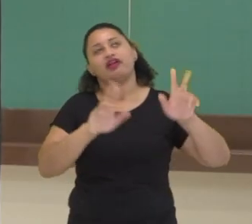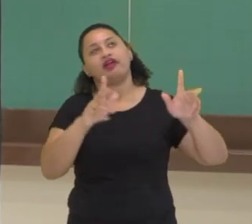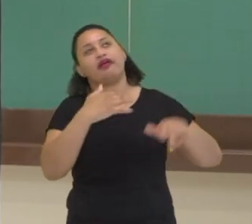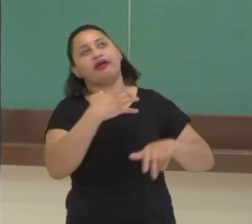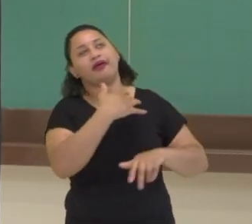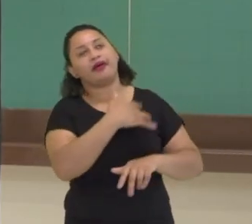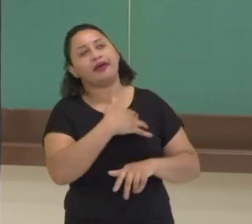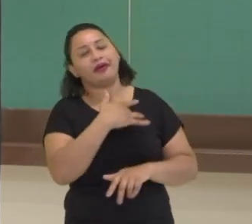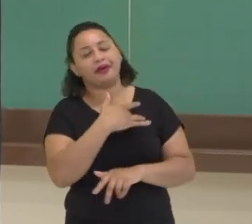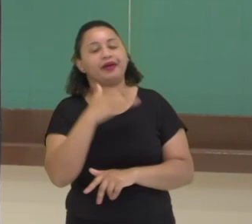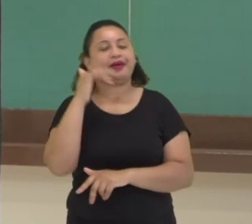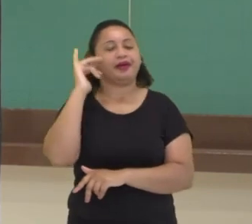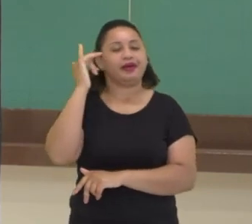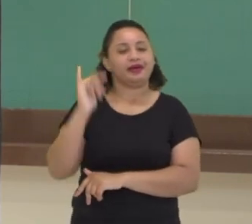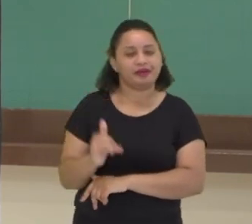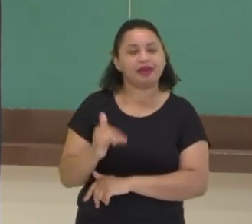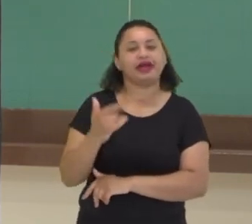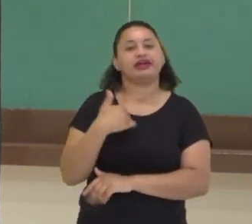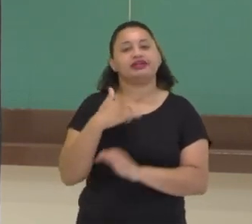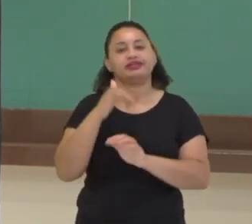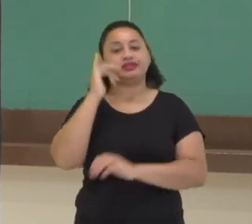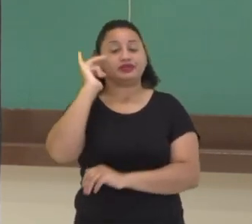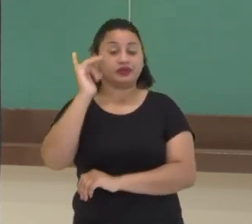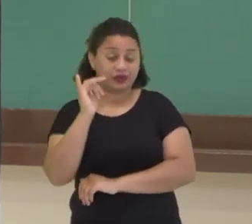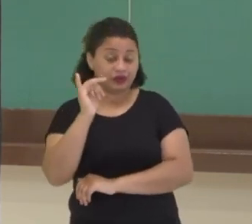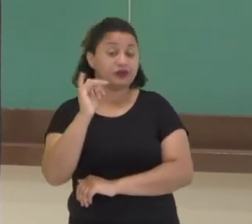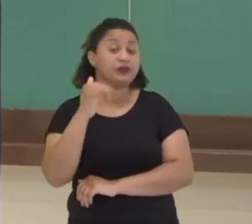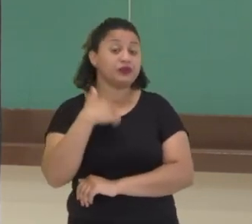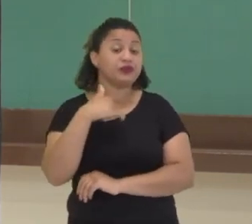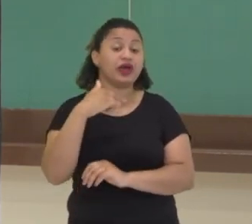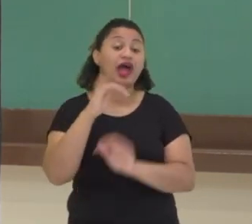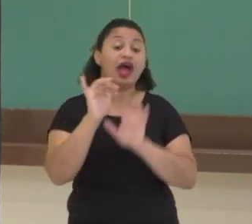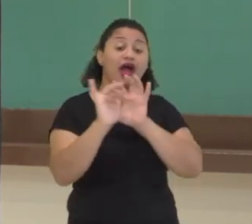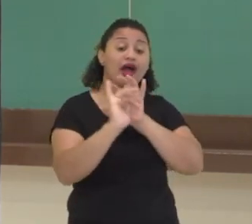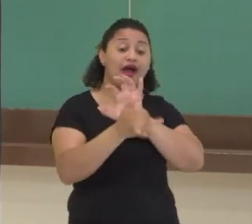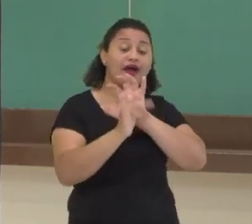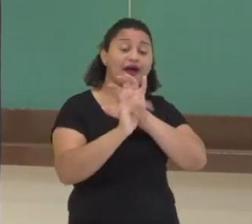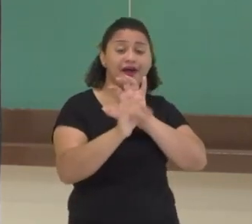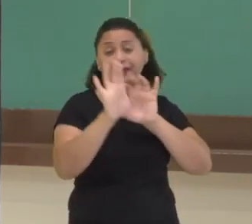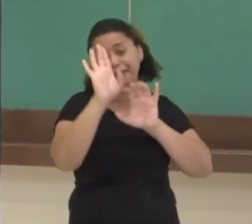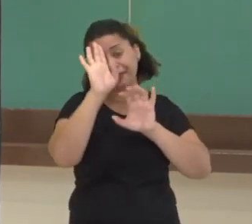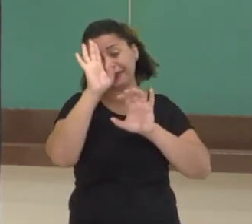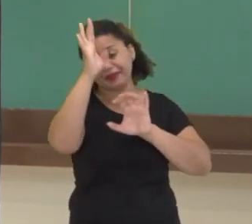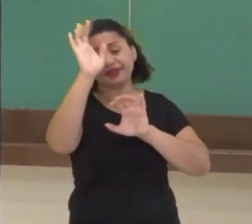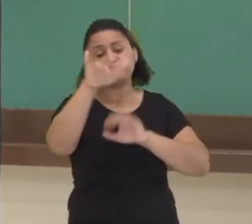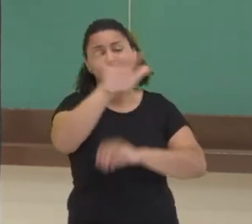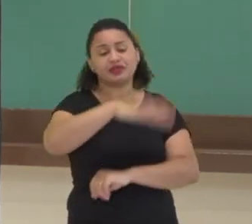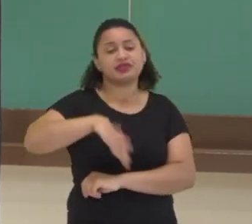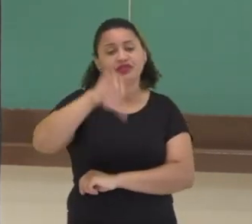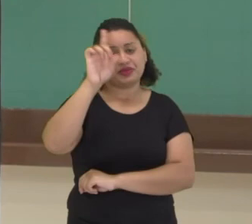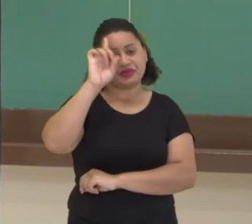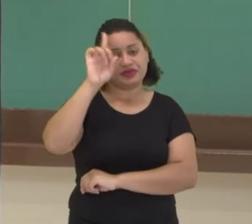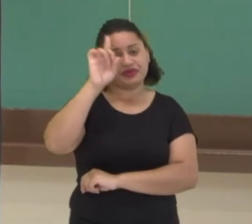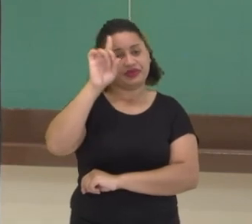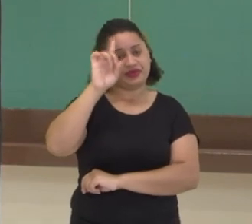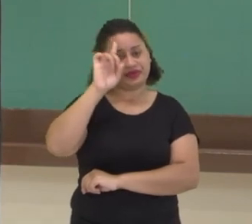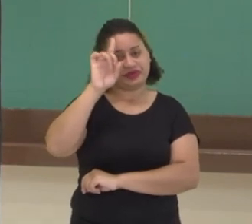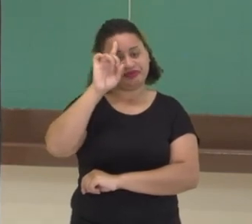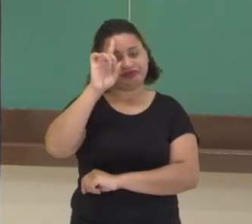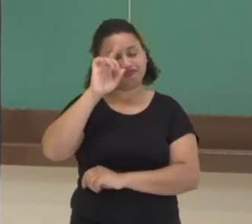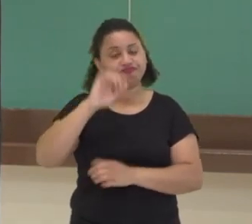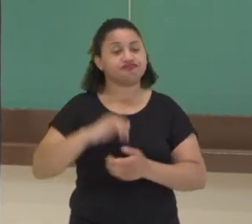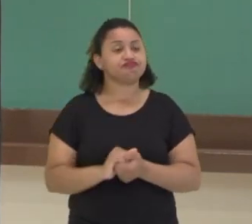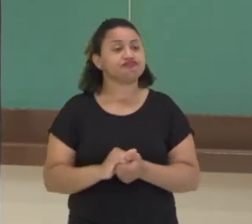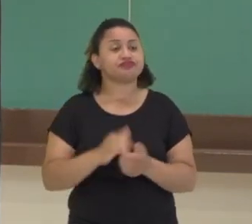né, do conto, a crônica prioritariamente vai falar sobre o cotidiano, o nosso dia a dia. E qualquer coisa